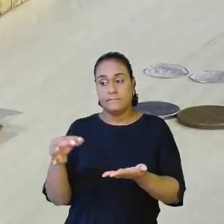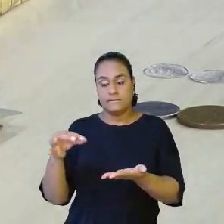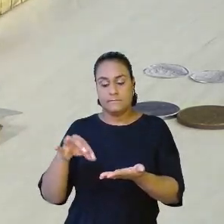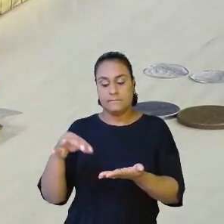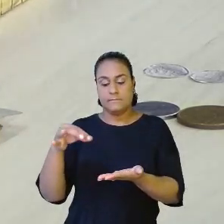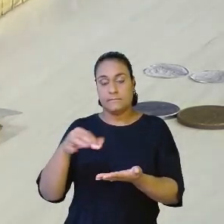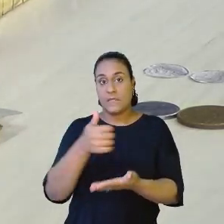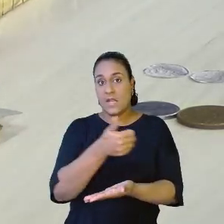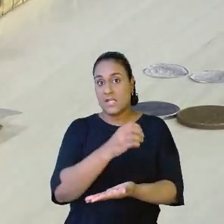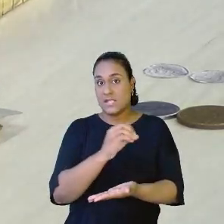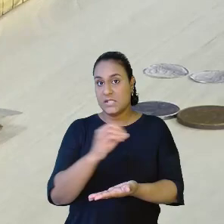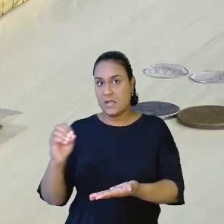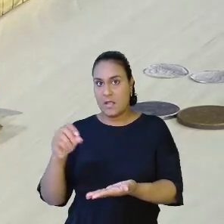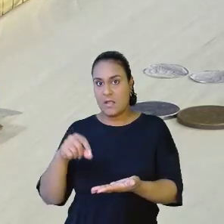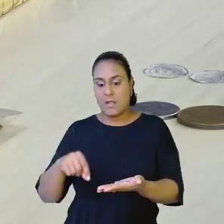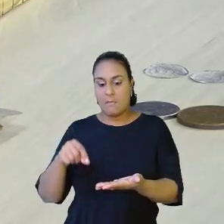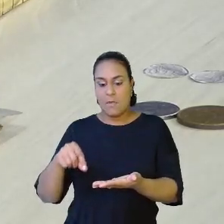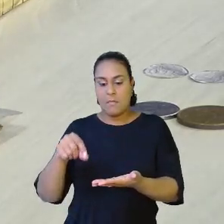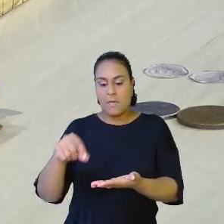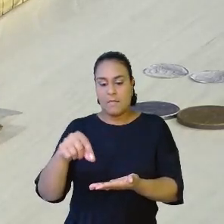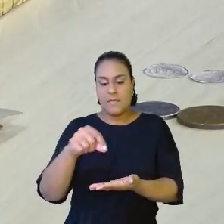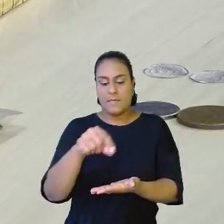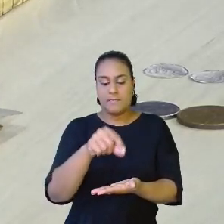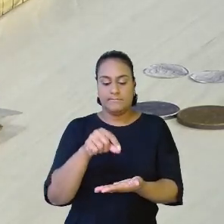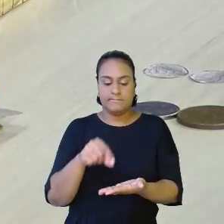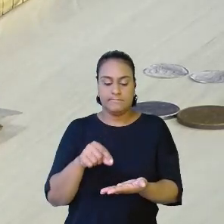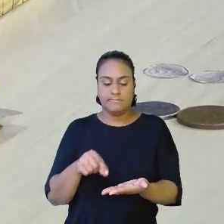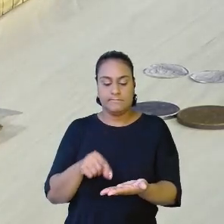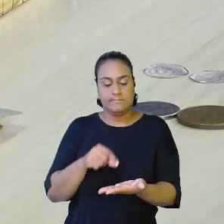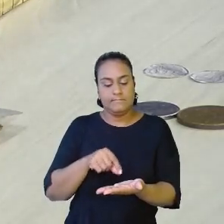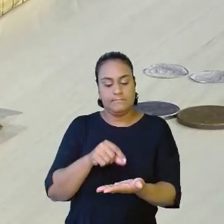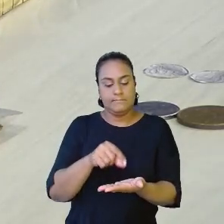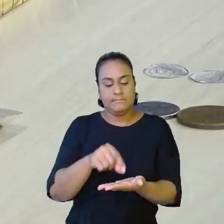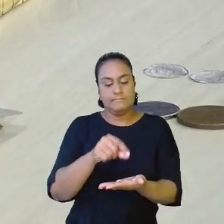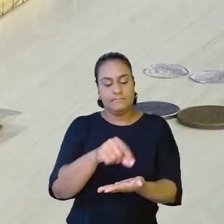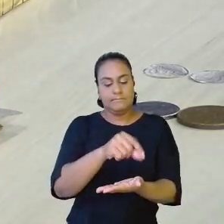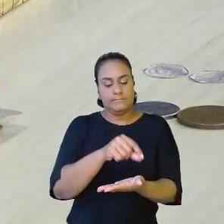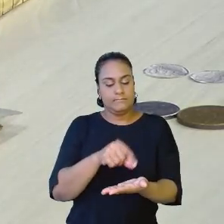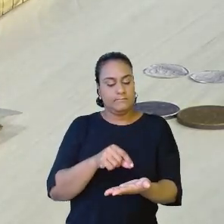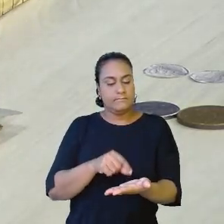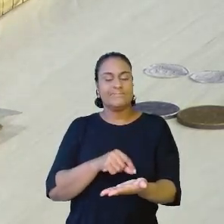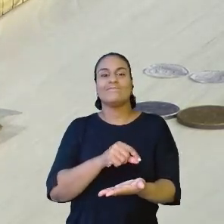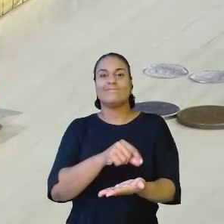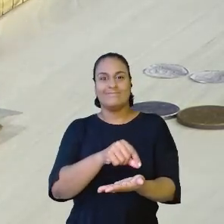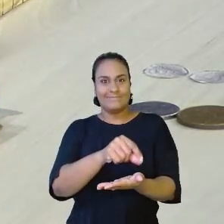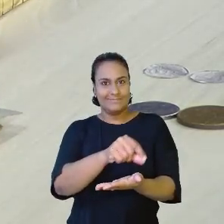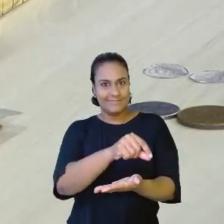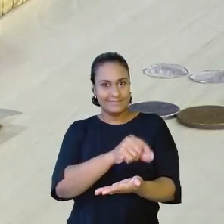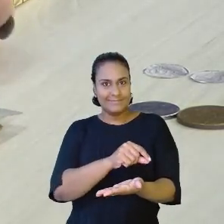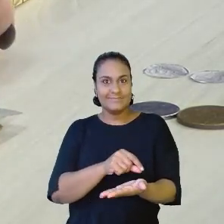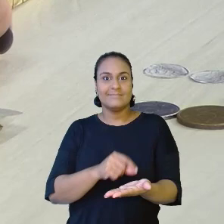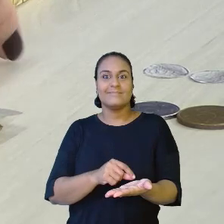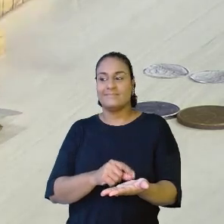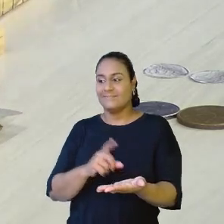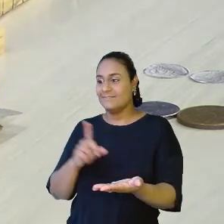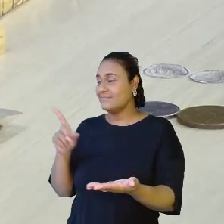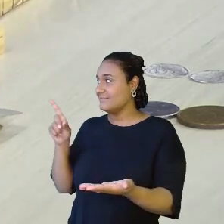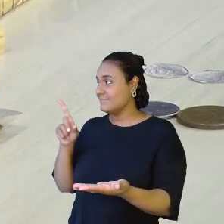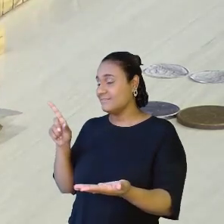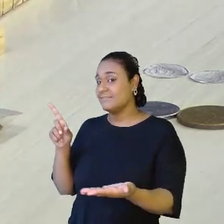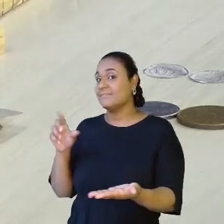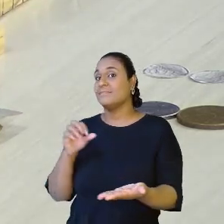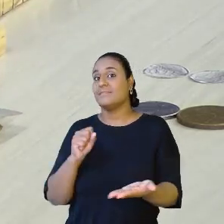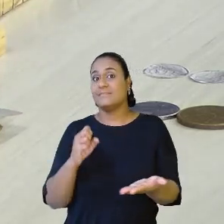dessas, eu vou ter o quê? Se esse inteiro está dividido em 100 partes menores, ou seja,